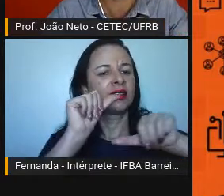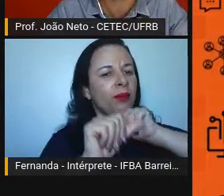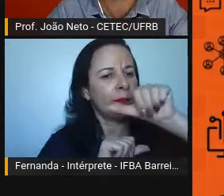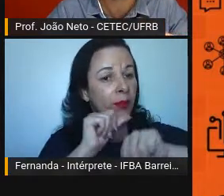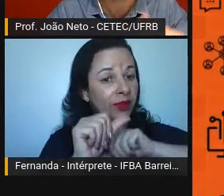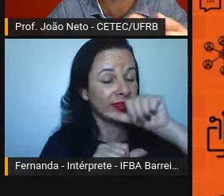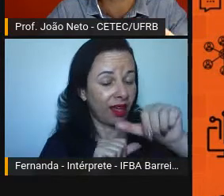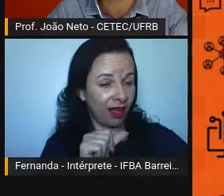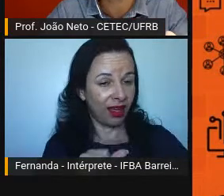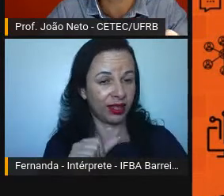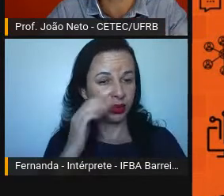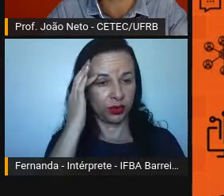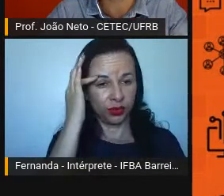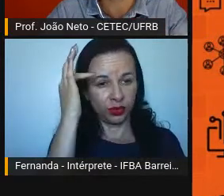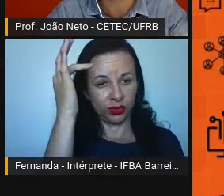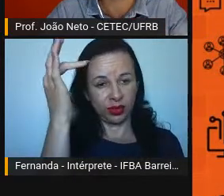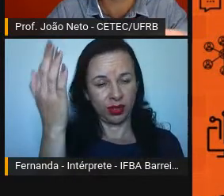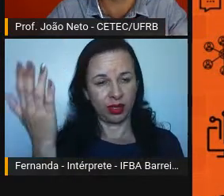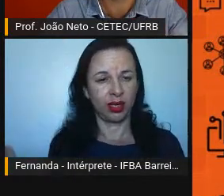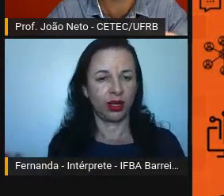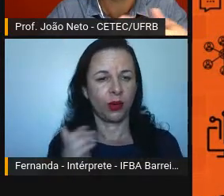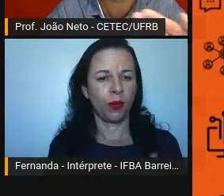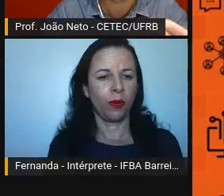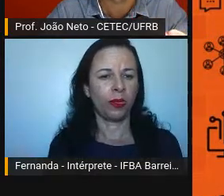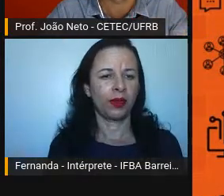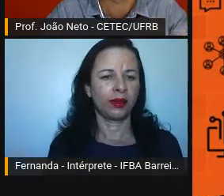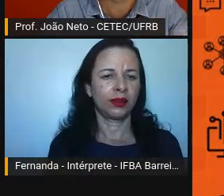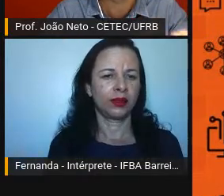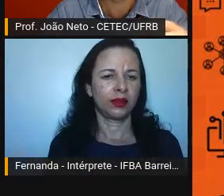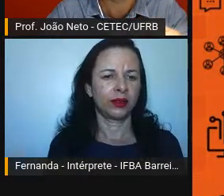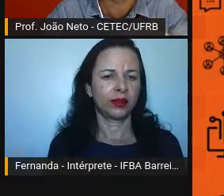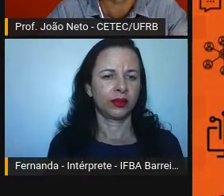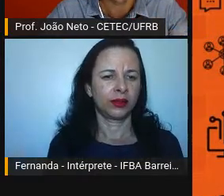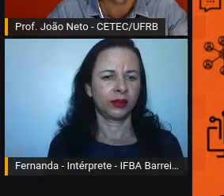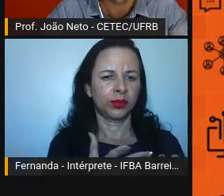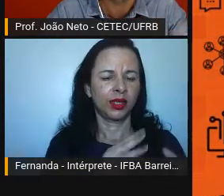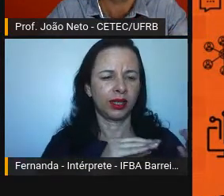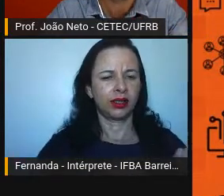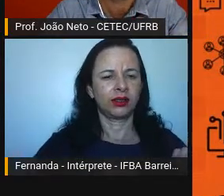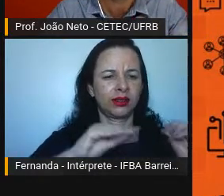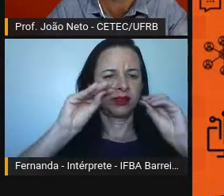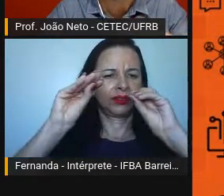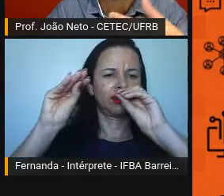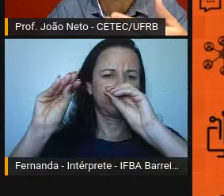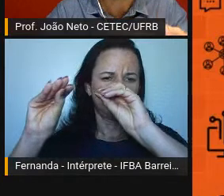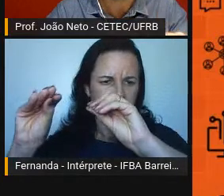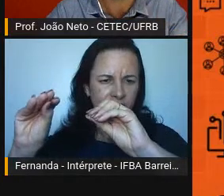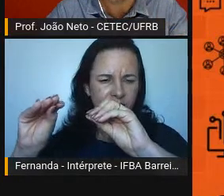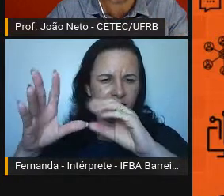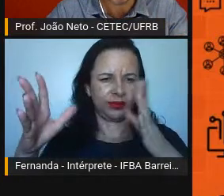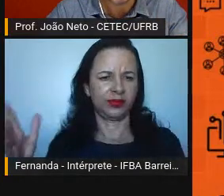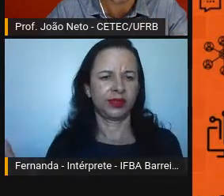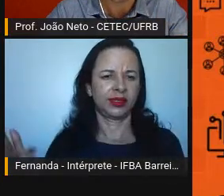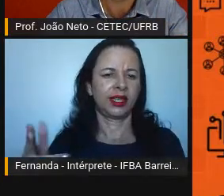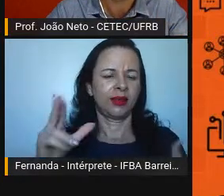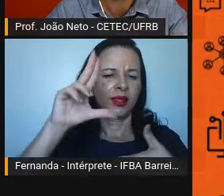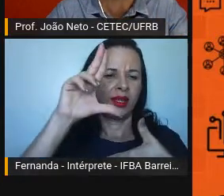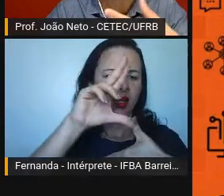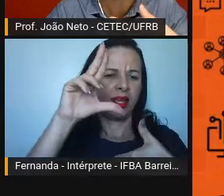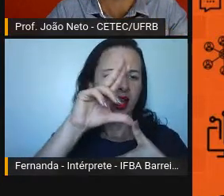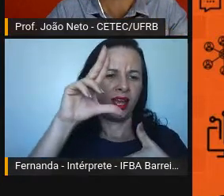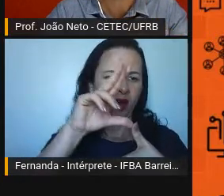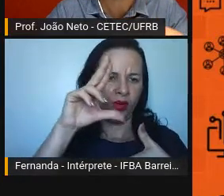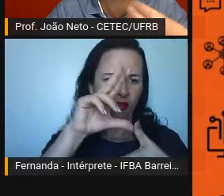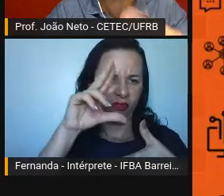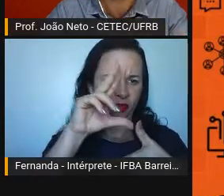o que eu estou em a transferência para a UPA de Camaçari então estaremos mais próximos